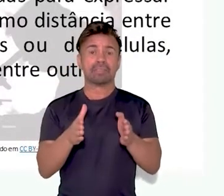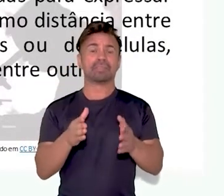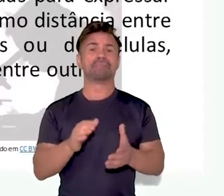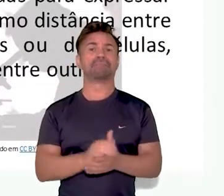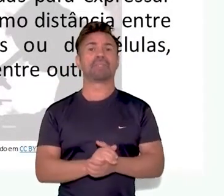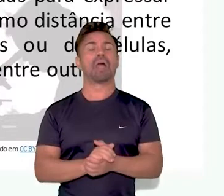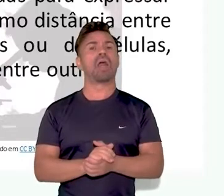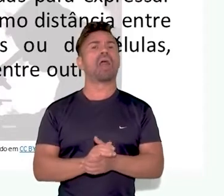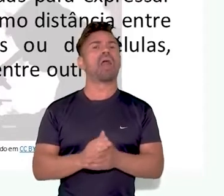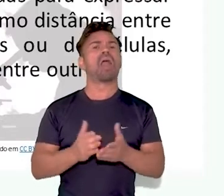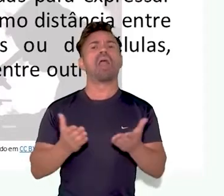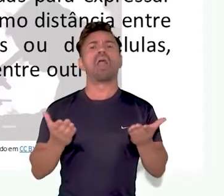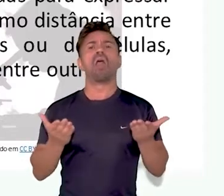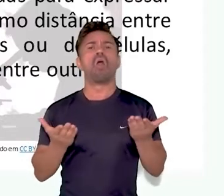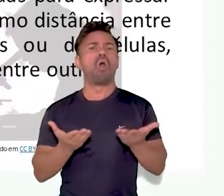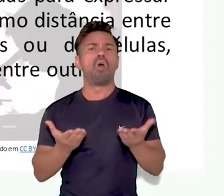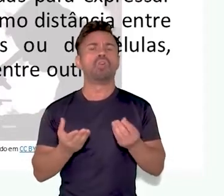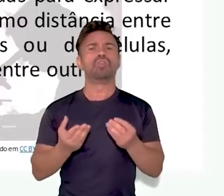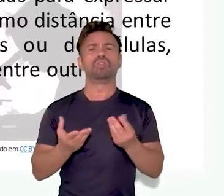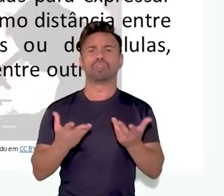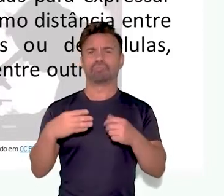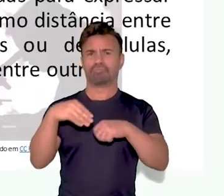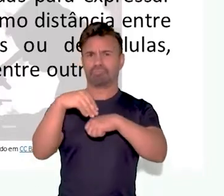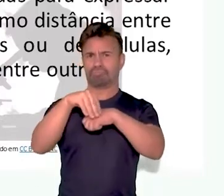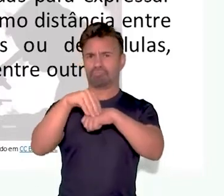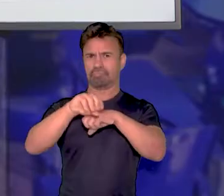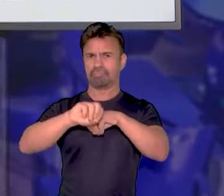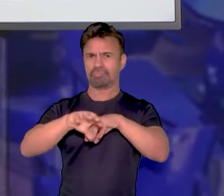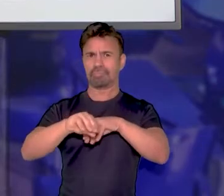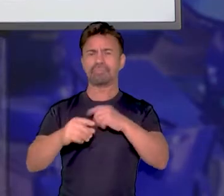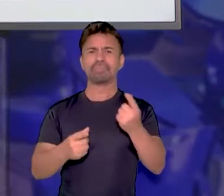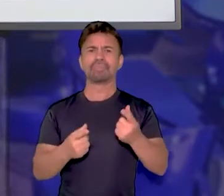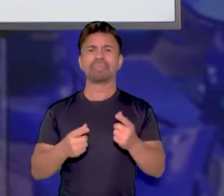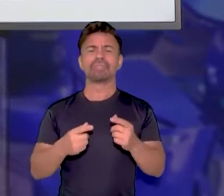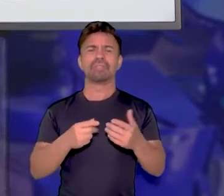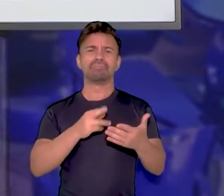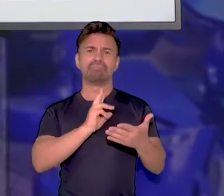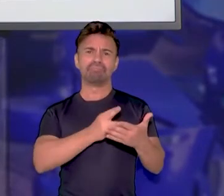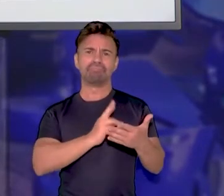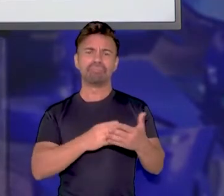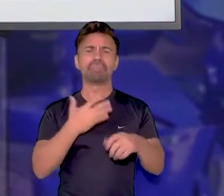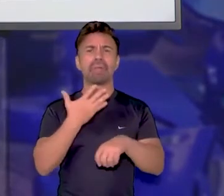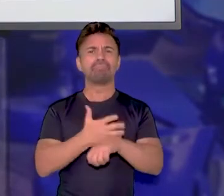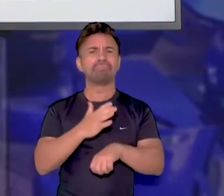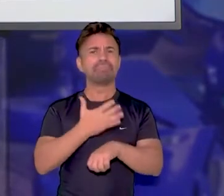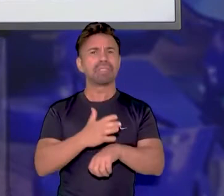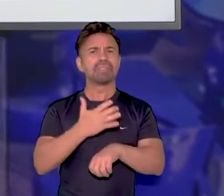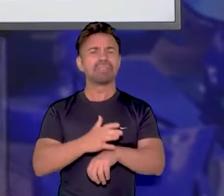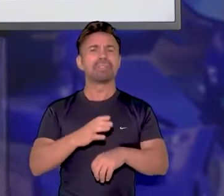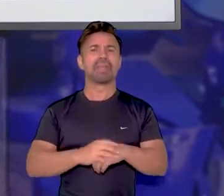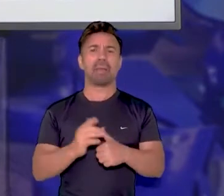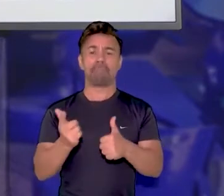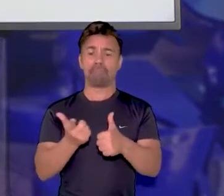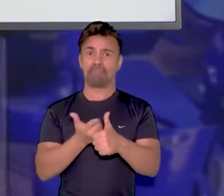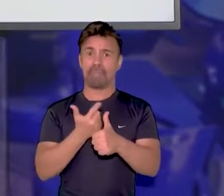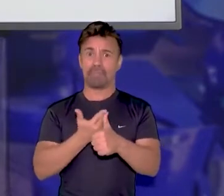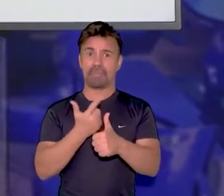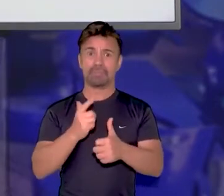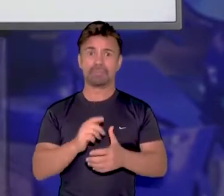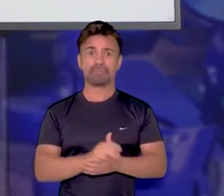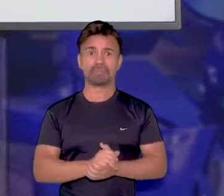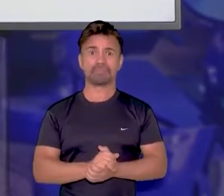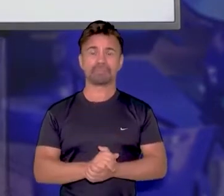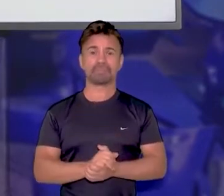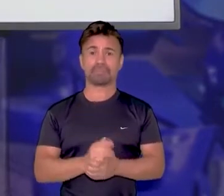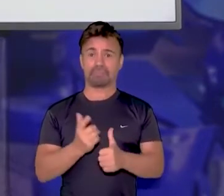hoje eu vou trazer para vocês apenas questões para que possamos praticar Então vamos para a primeira questão